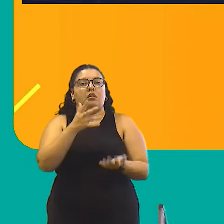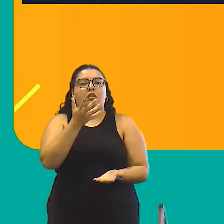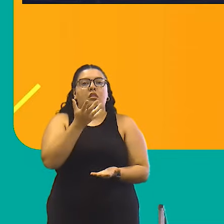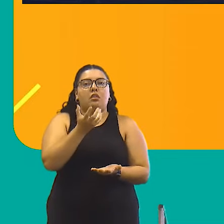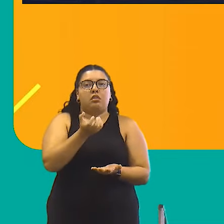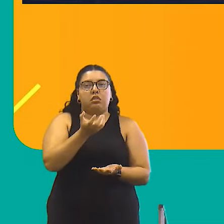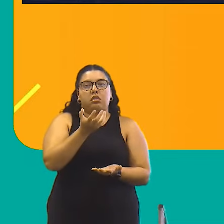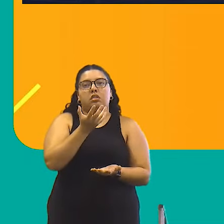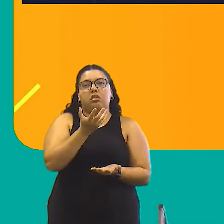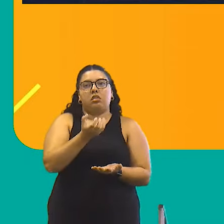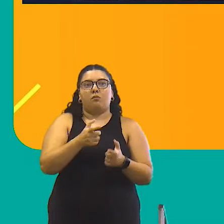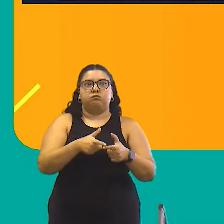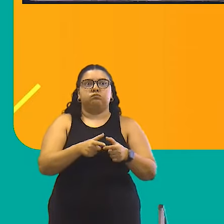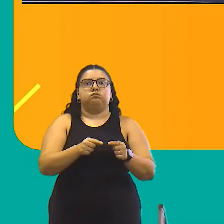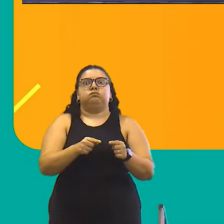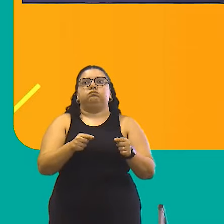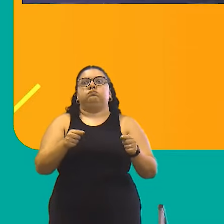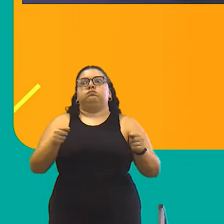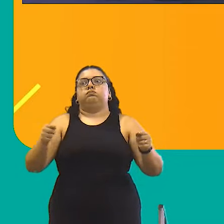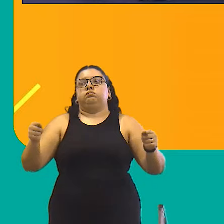fica comprida.